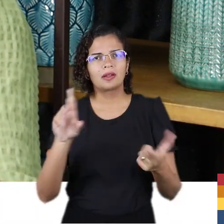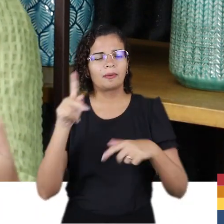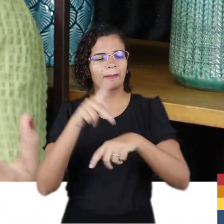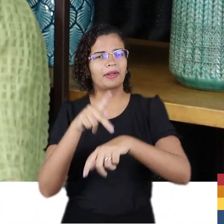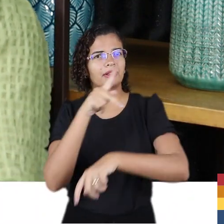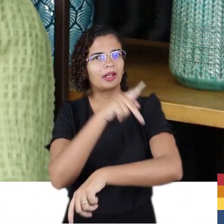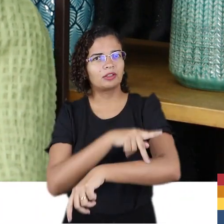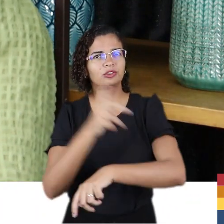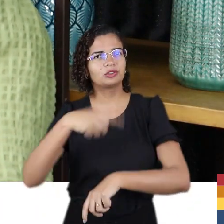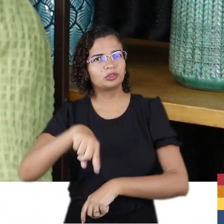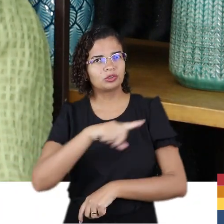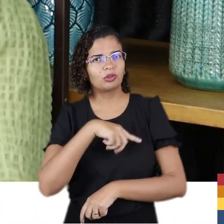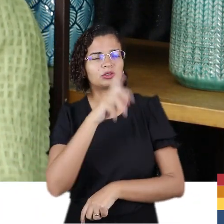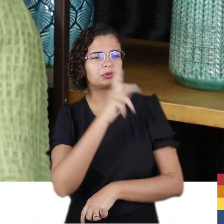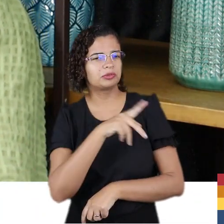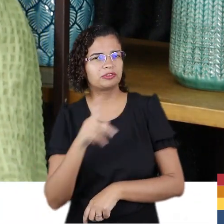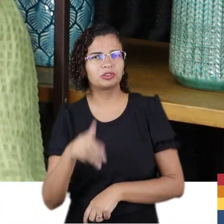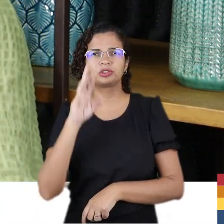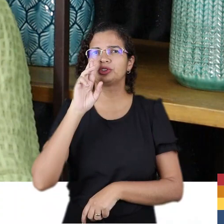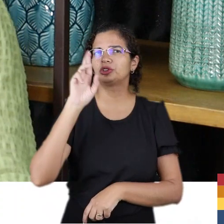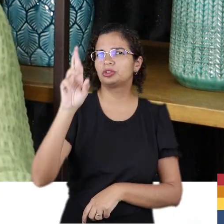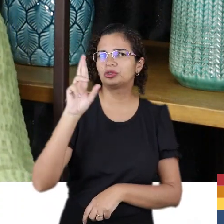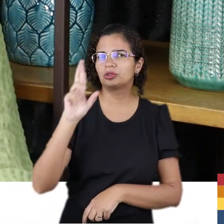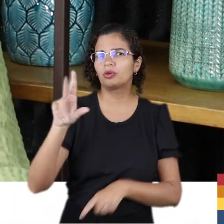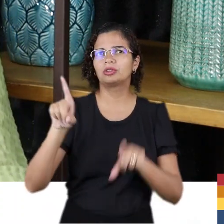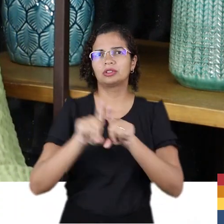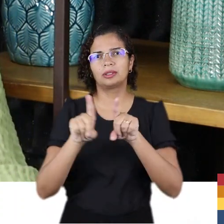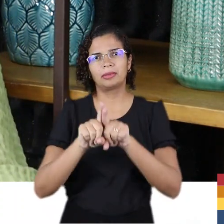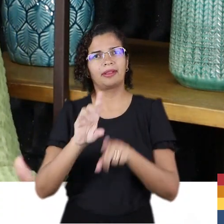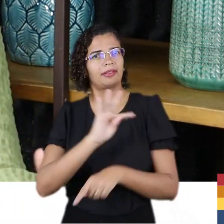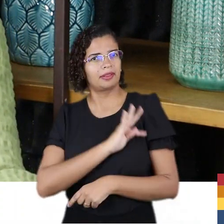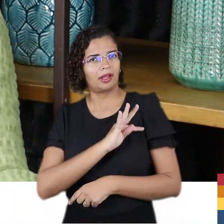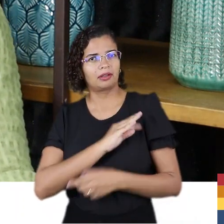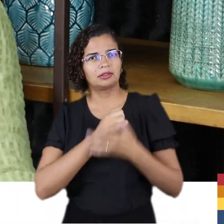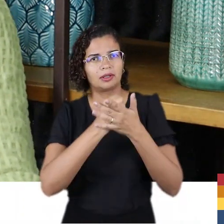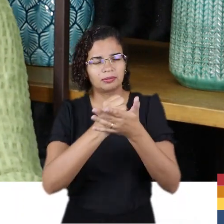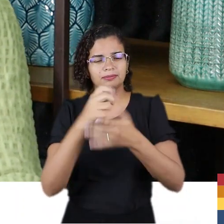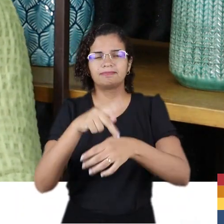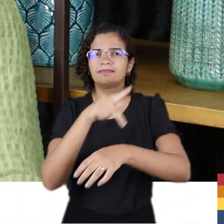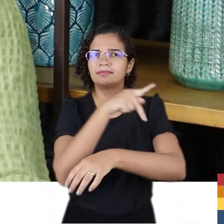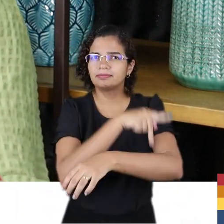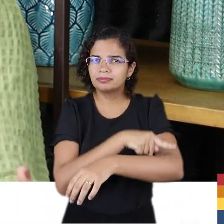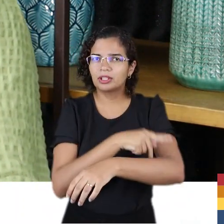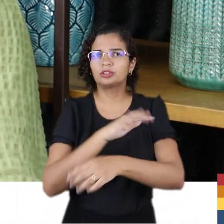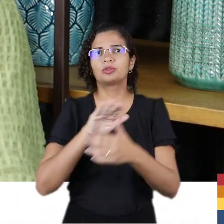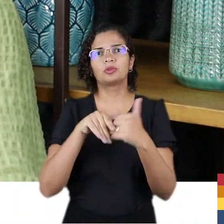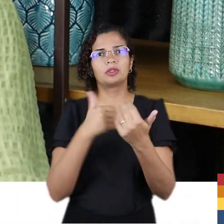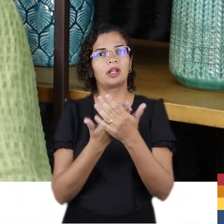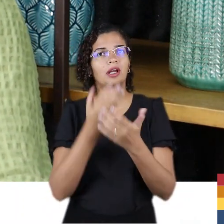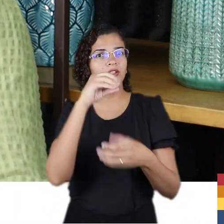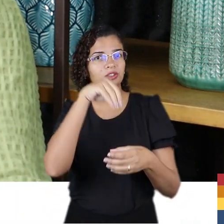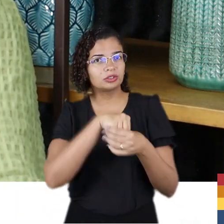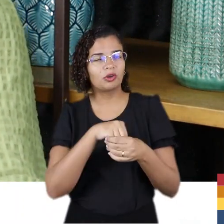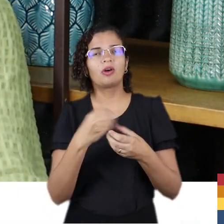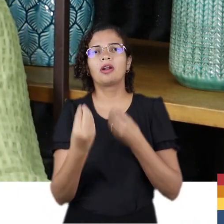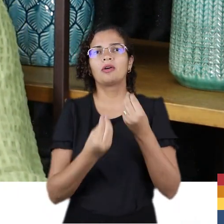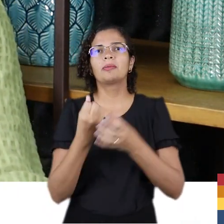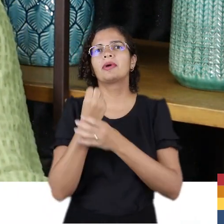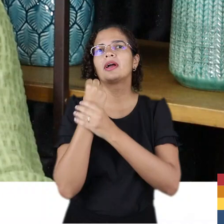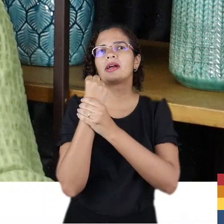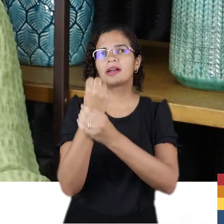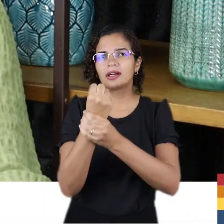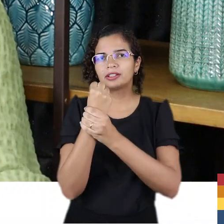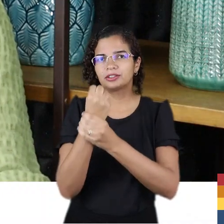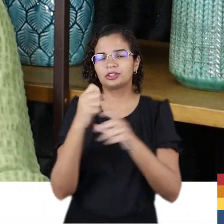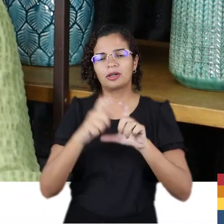docentes, dos nossos gestores, dos nossos técnicos, né? E apoio pedagógico escolar, no sentido da gente garantir, né? A ampliação